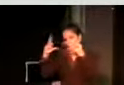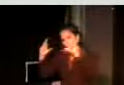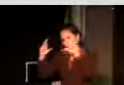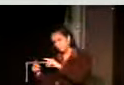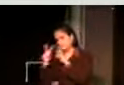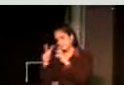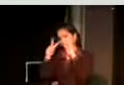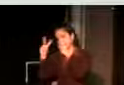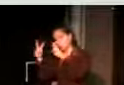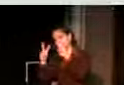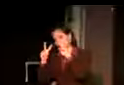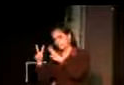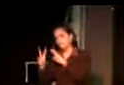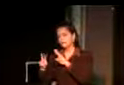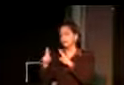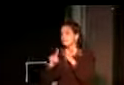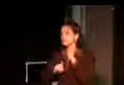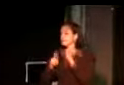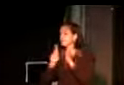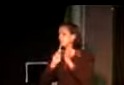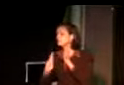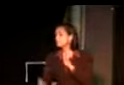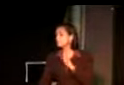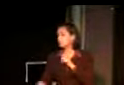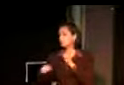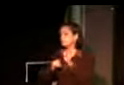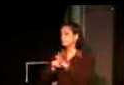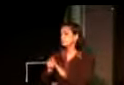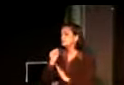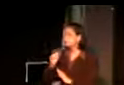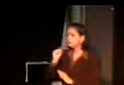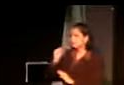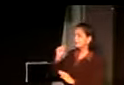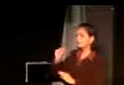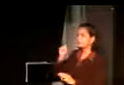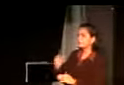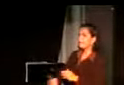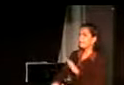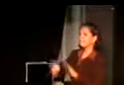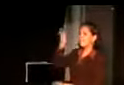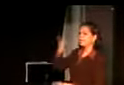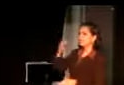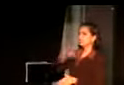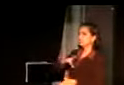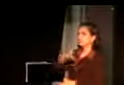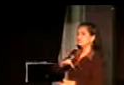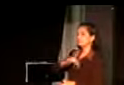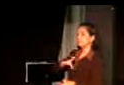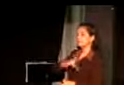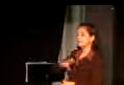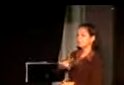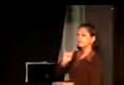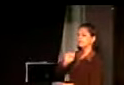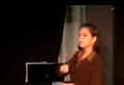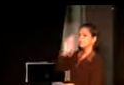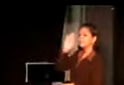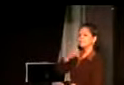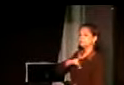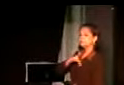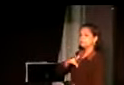ao olhar elas possa responder essa pergunta Quem você acha que é mais digno de Misericórdia vou mostrar algumas fotos